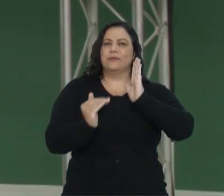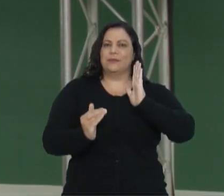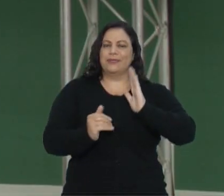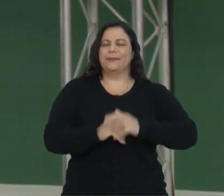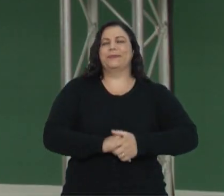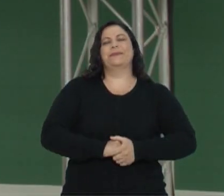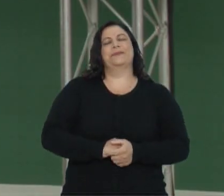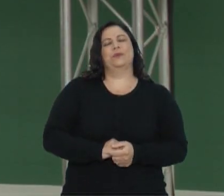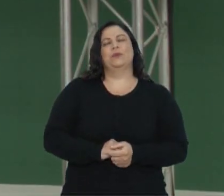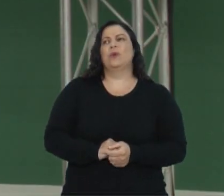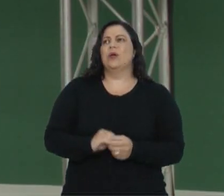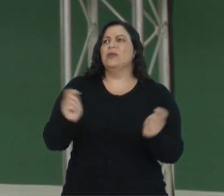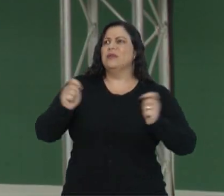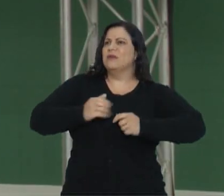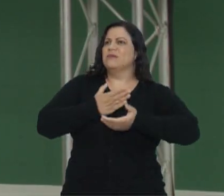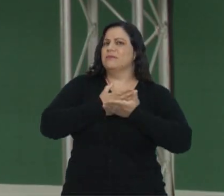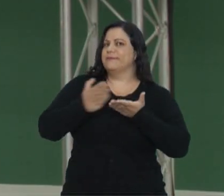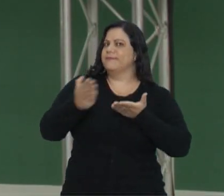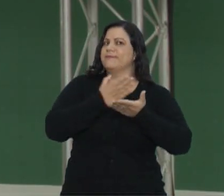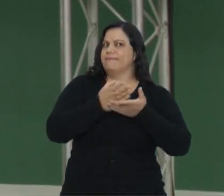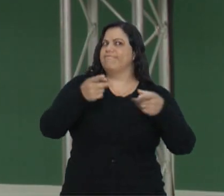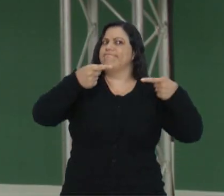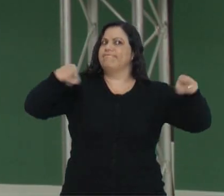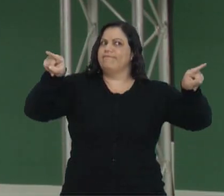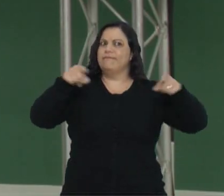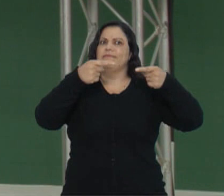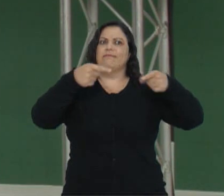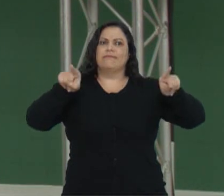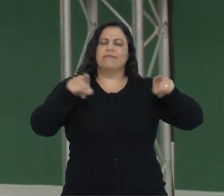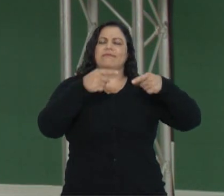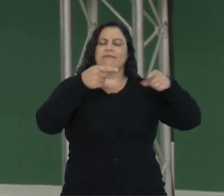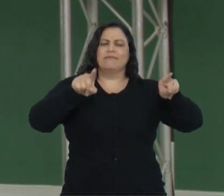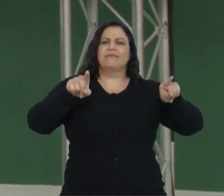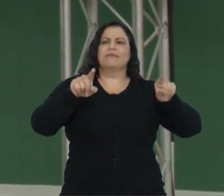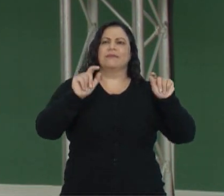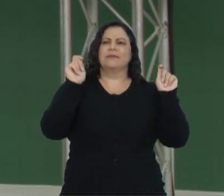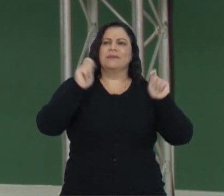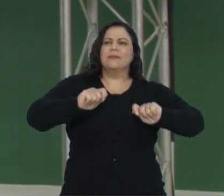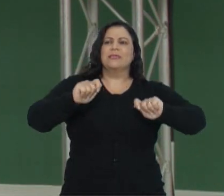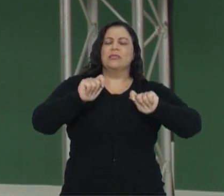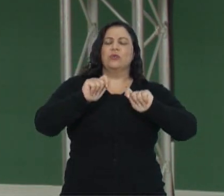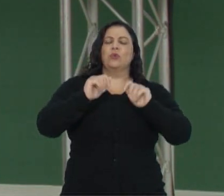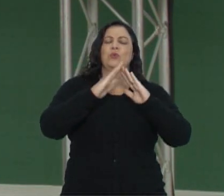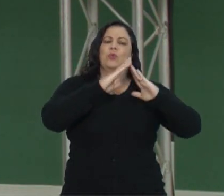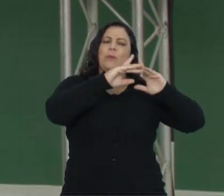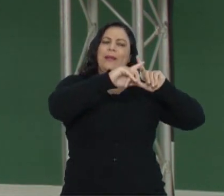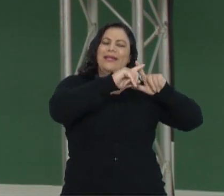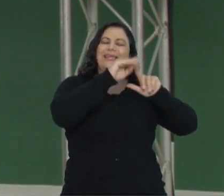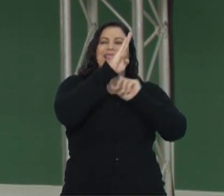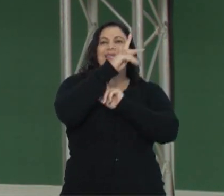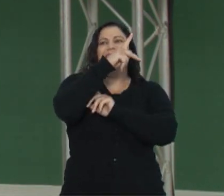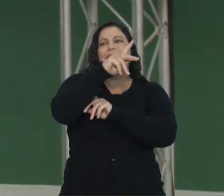eles começaram tocando, ele tocou, se não me engano, em Pádua, e ele começa numa igreja em Pádua, trabalhando para